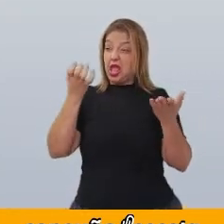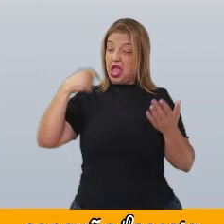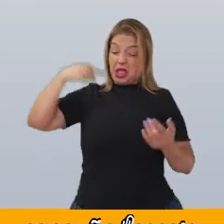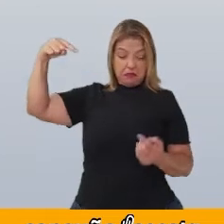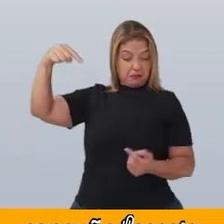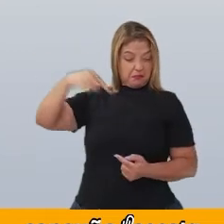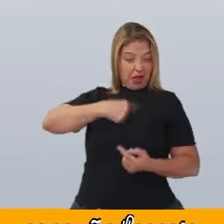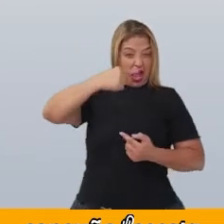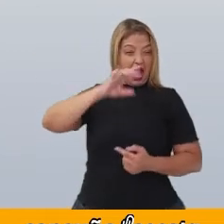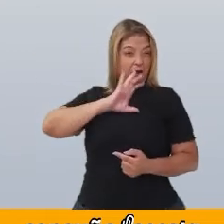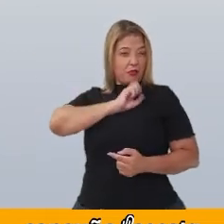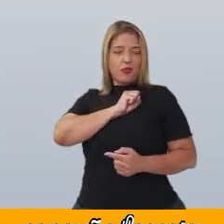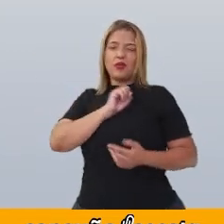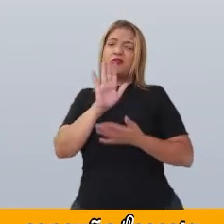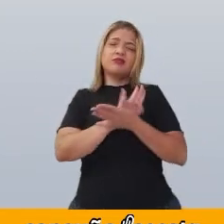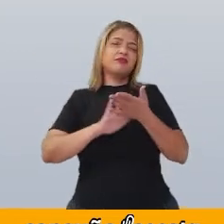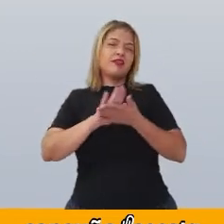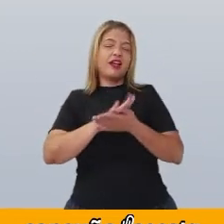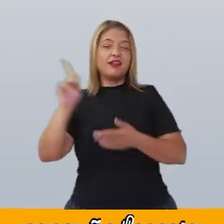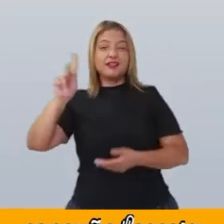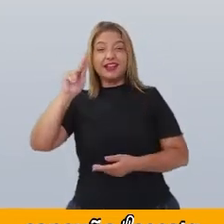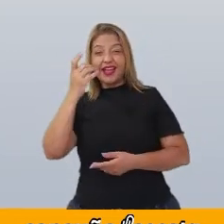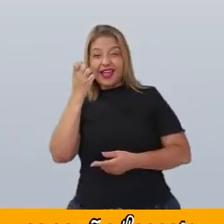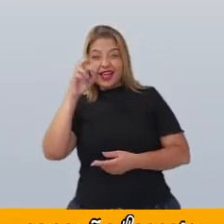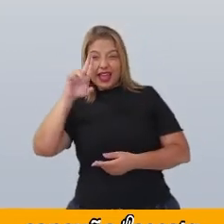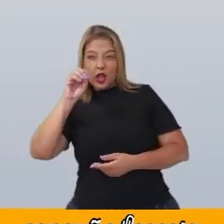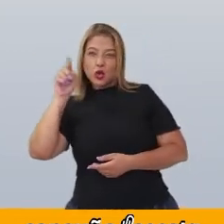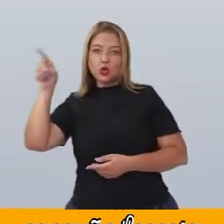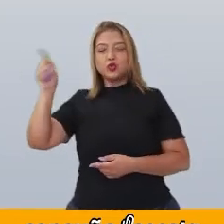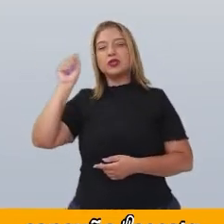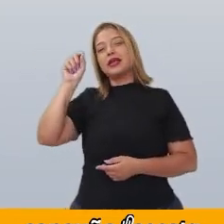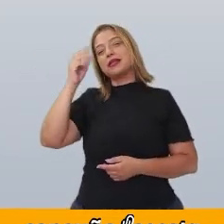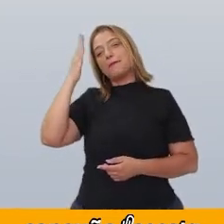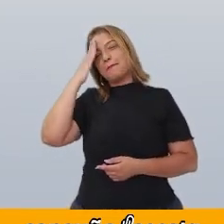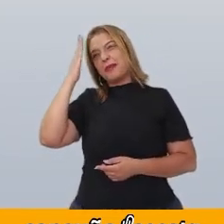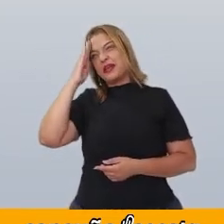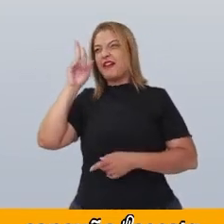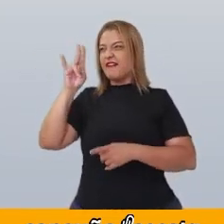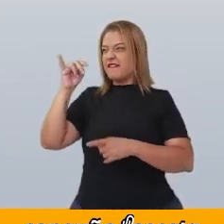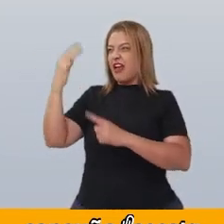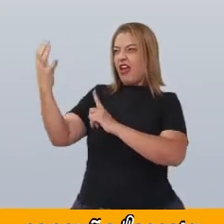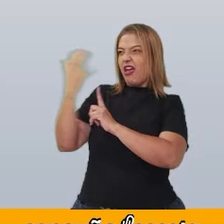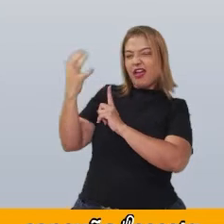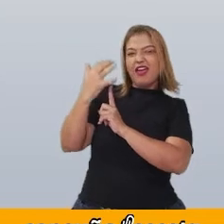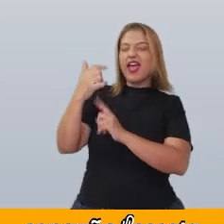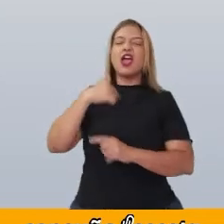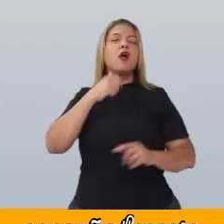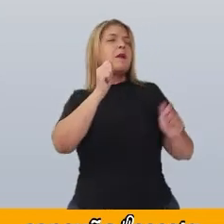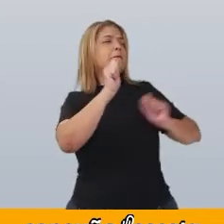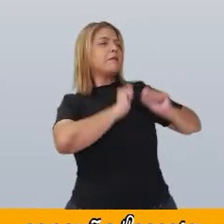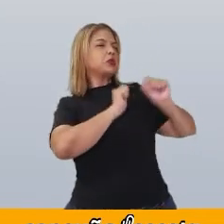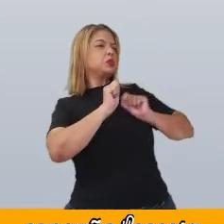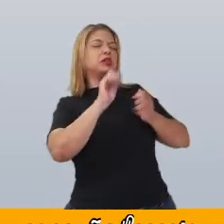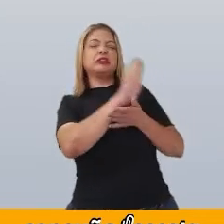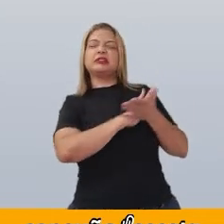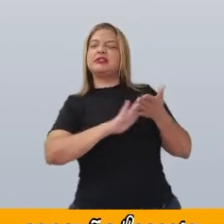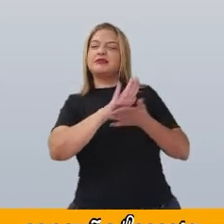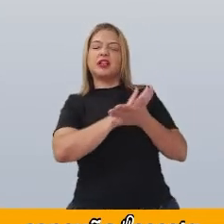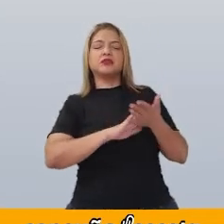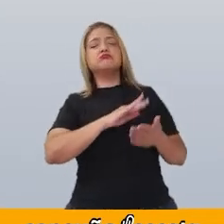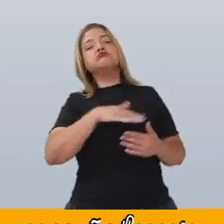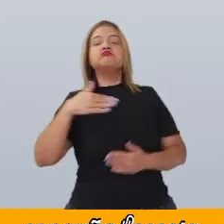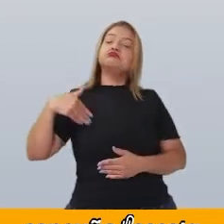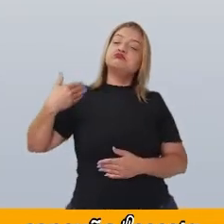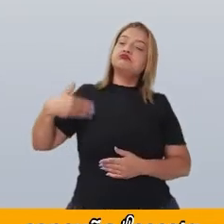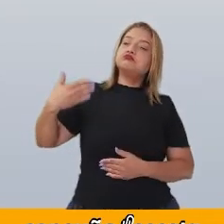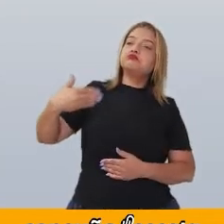Eros, filho de Afrodite, pois não se apaixonava por ninguém. As coisas foram assim até o dia